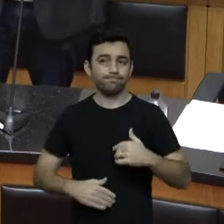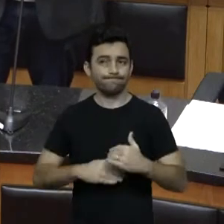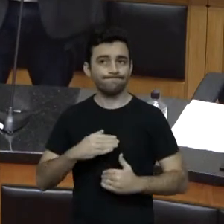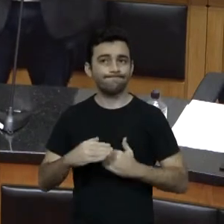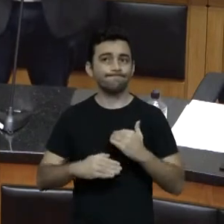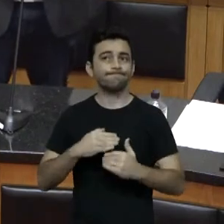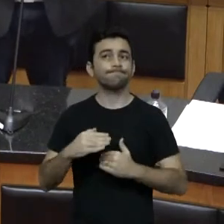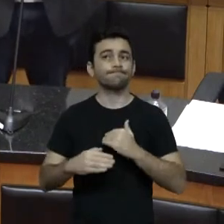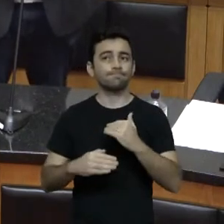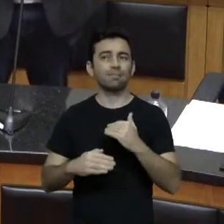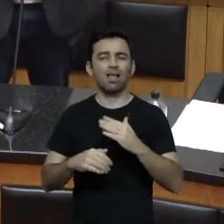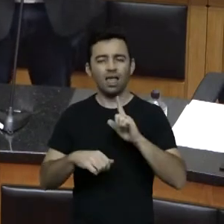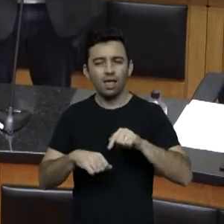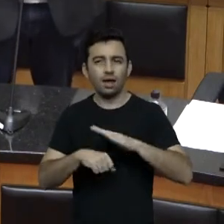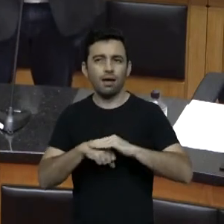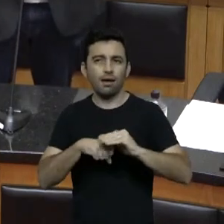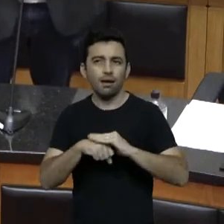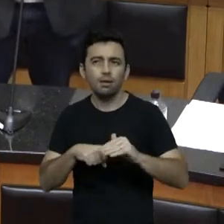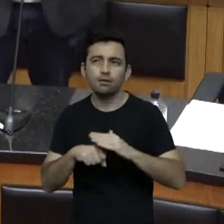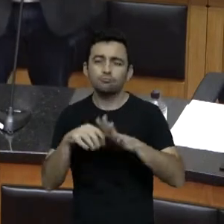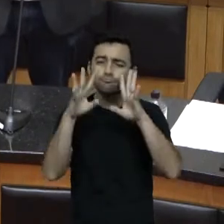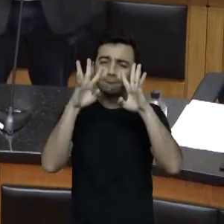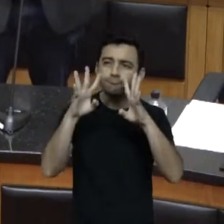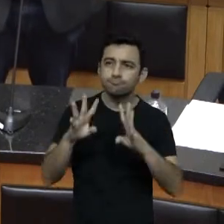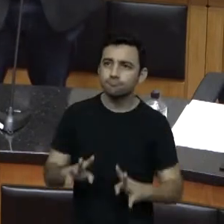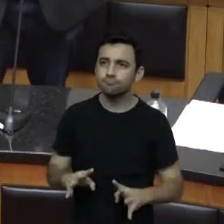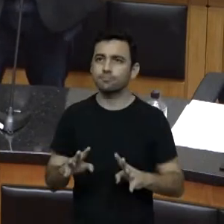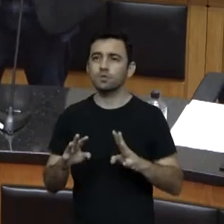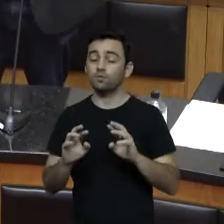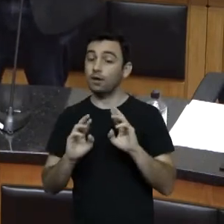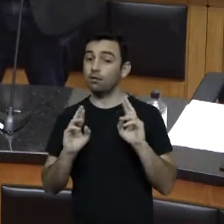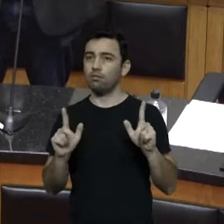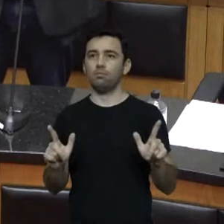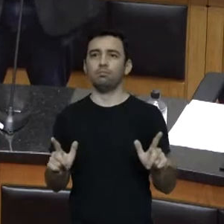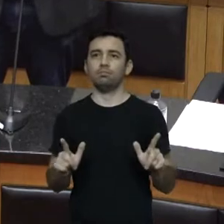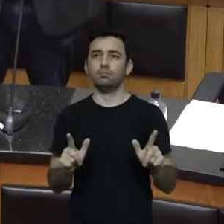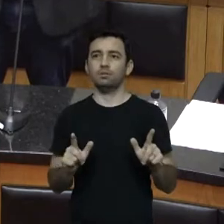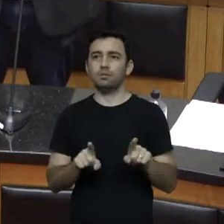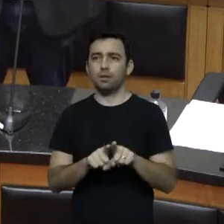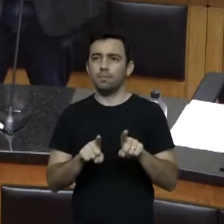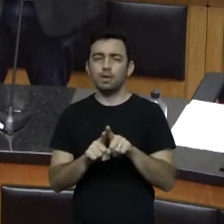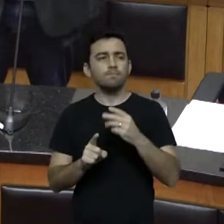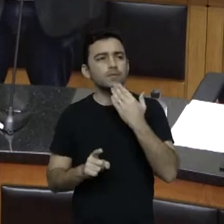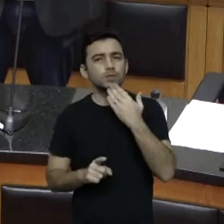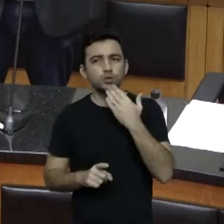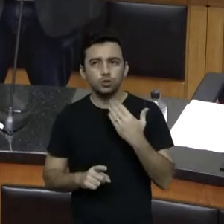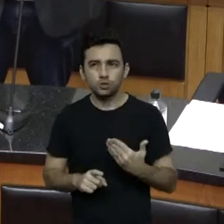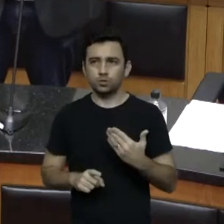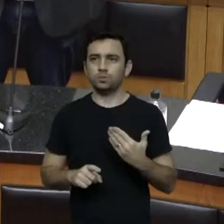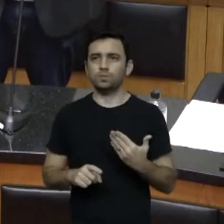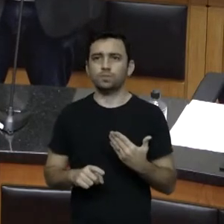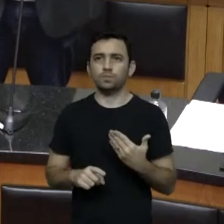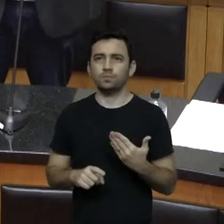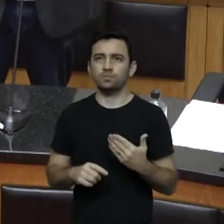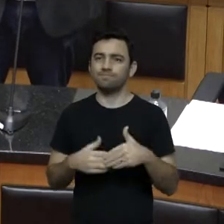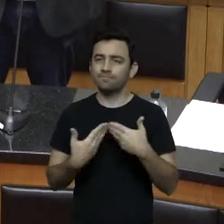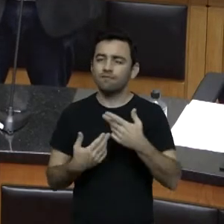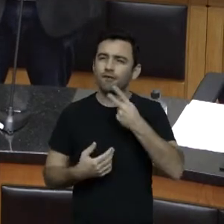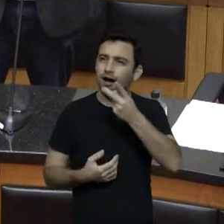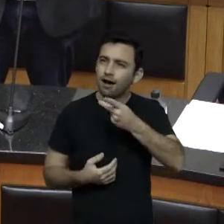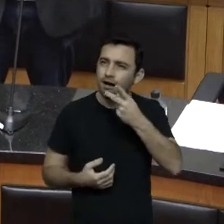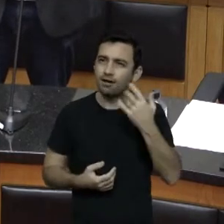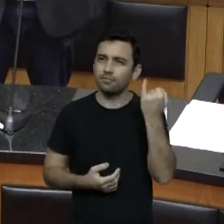é o processo de receber um carinho uma atenção um olhar diferenciado uma reivindicação enfim o parlare é